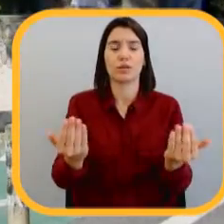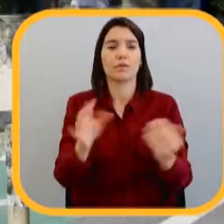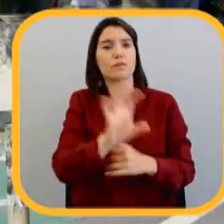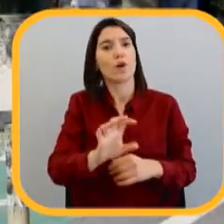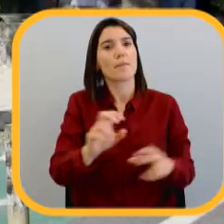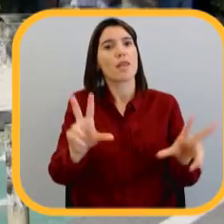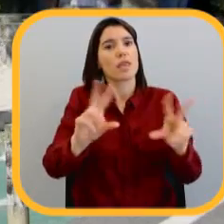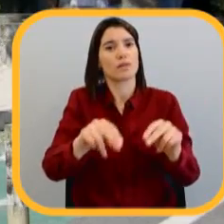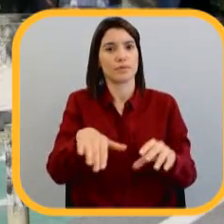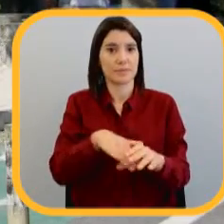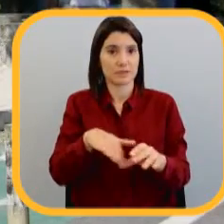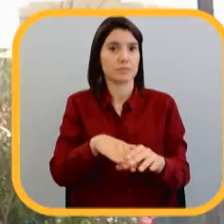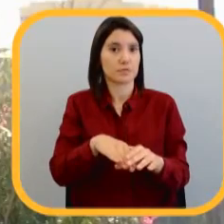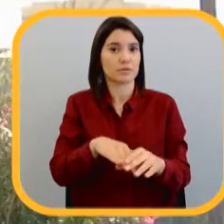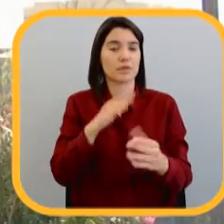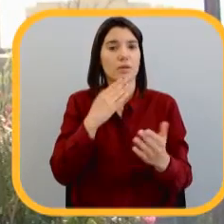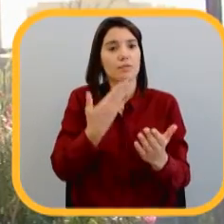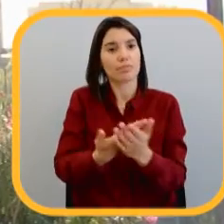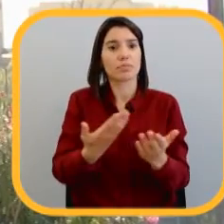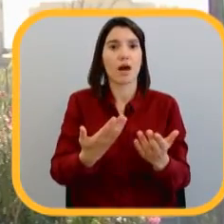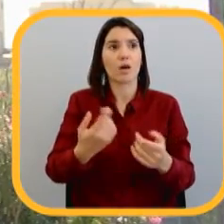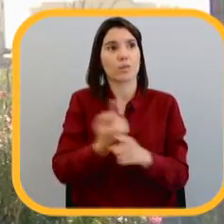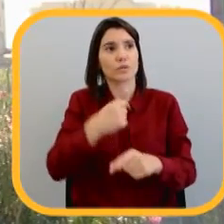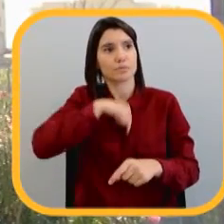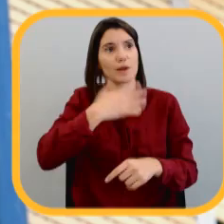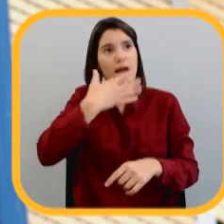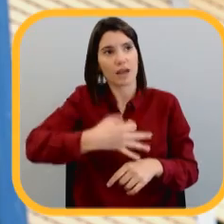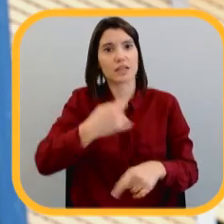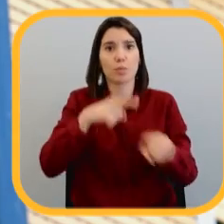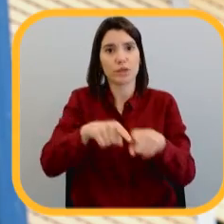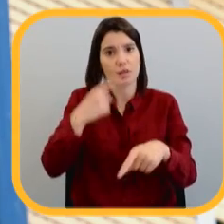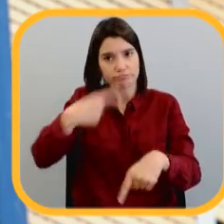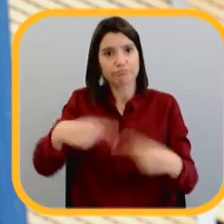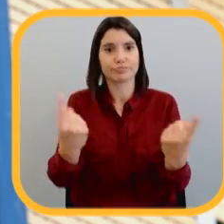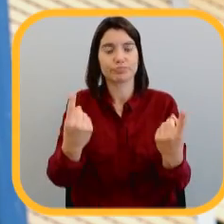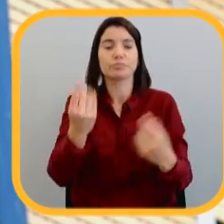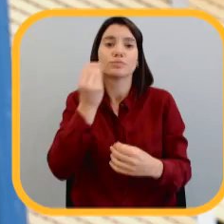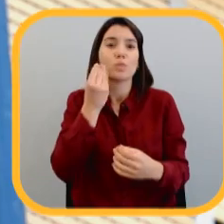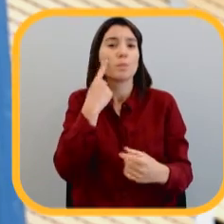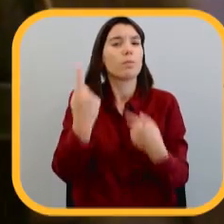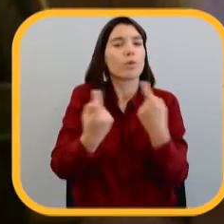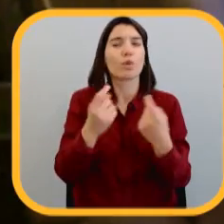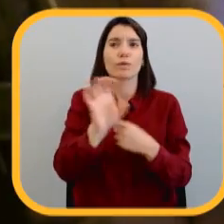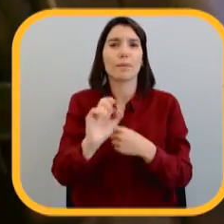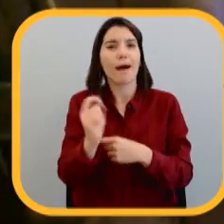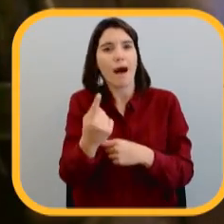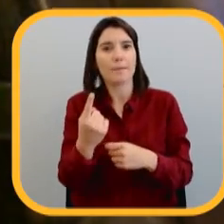através da criação de novos mecanismos de participação que reflitam as próprias convicções políticas. E para isso, procura-se uma solução rápida